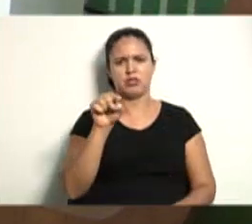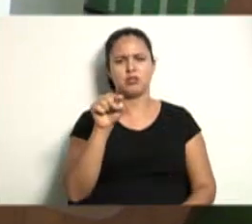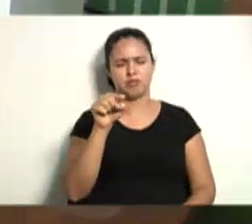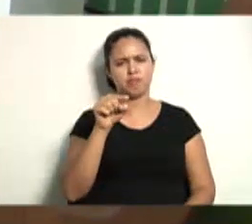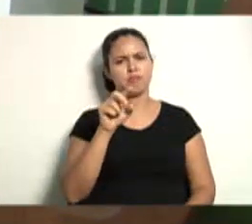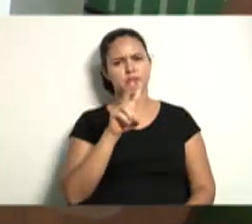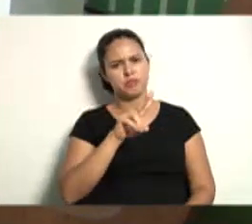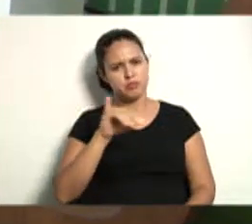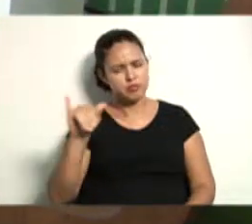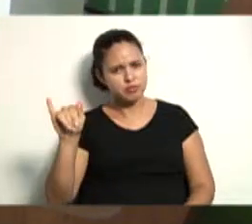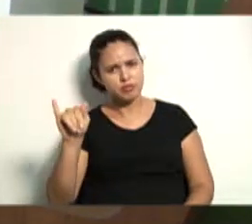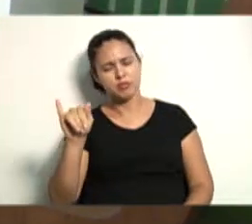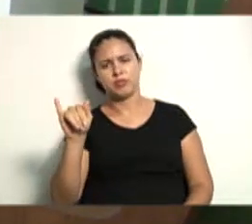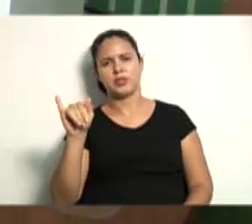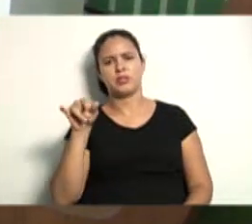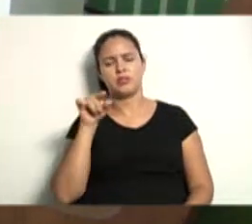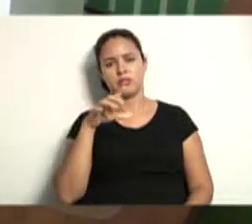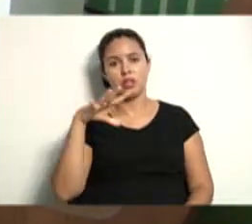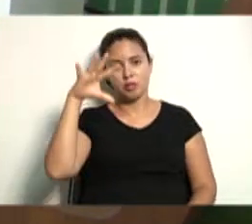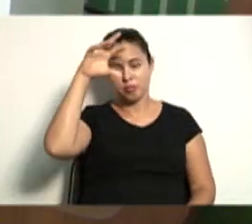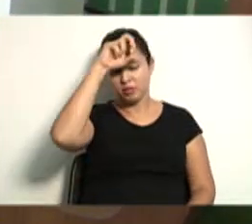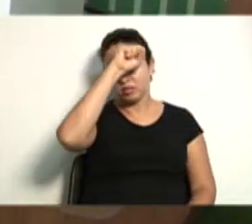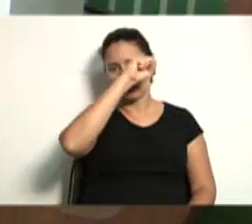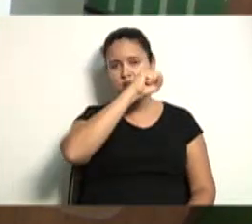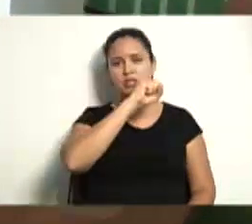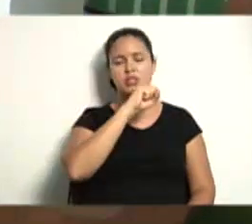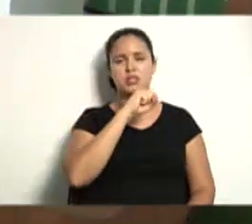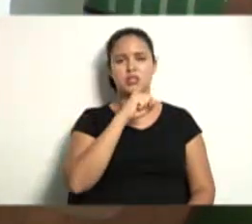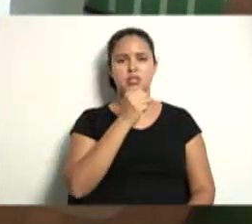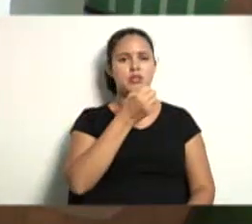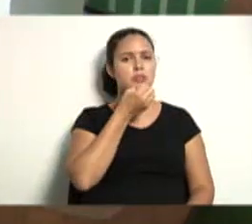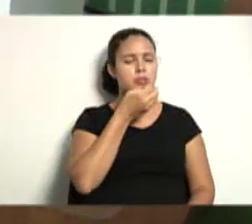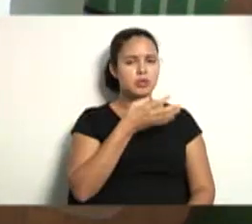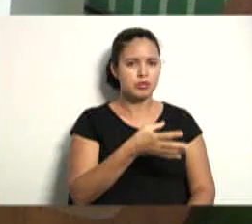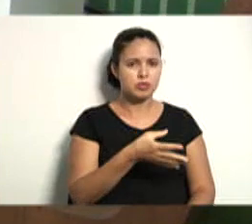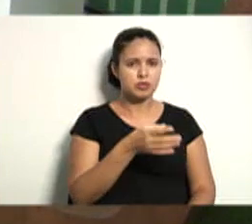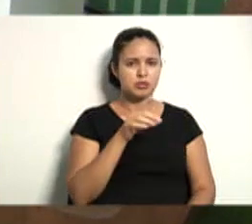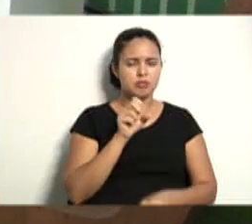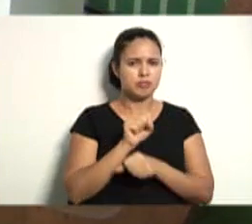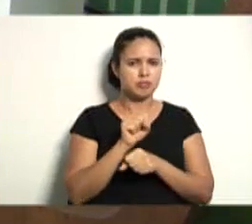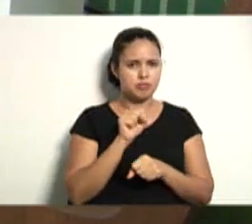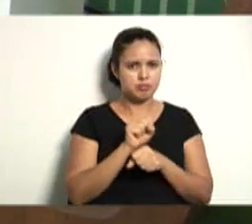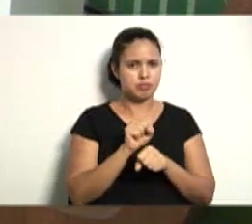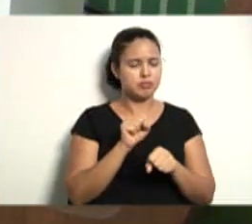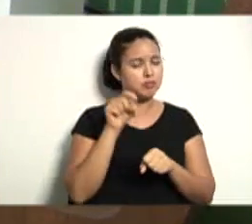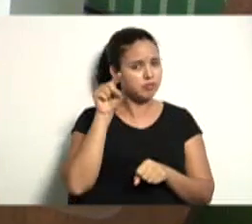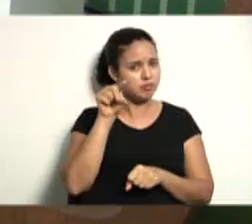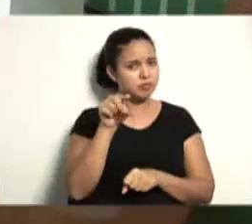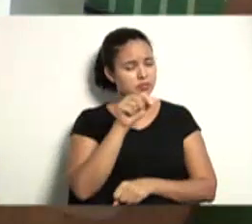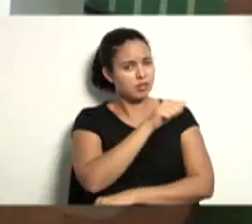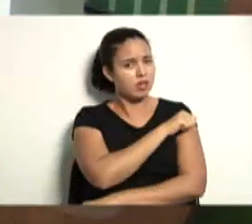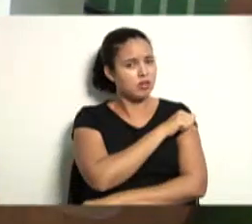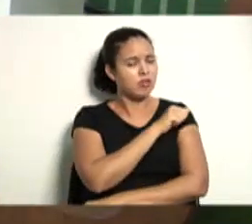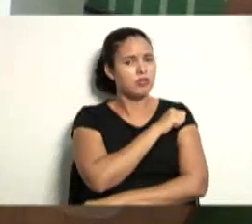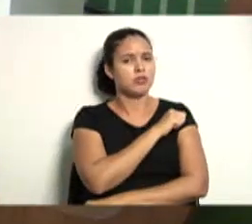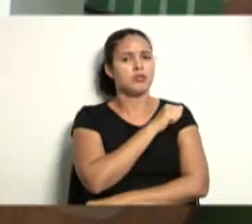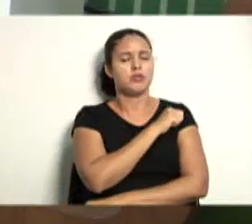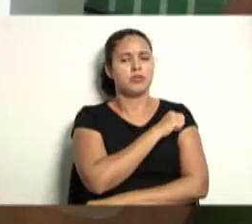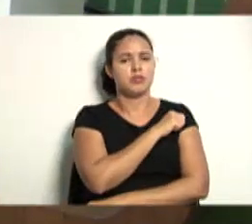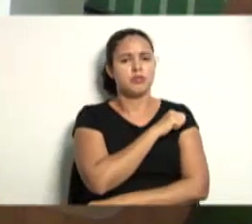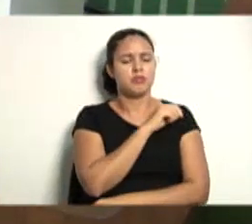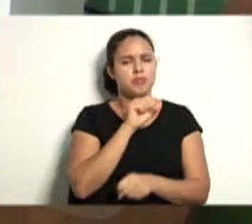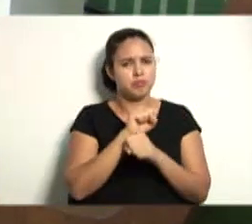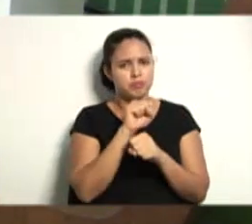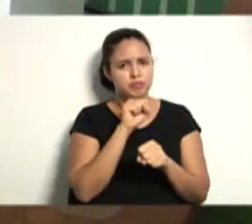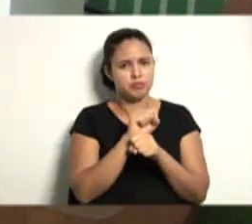vai ficar maravilhado, vai ser muito bom. Esperamos todos vocês, melhor, esperamos